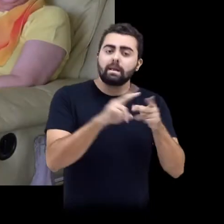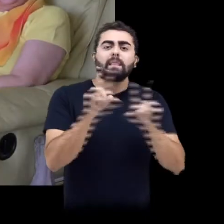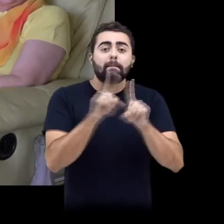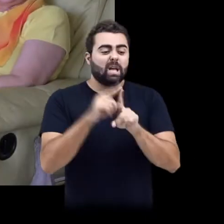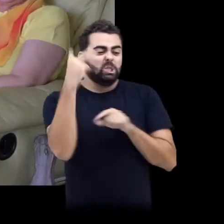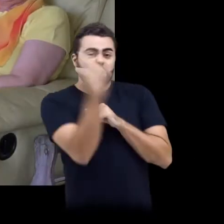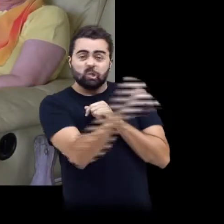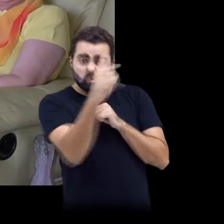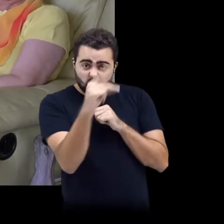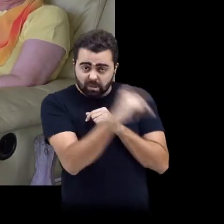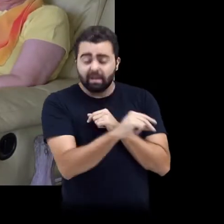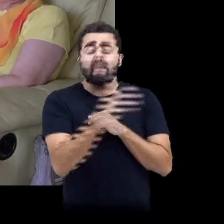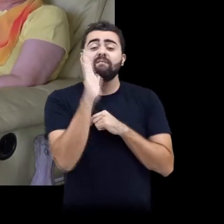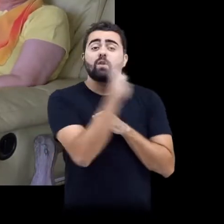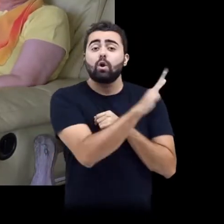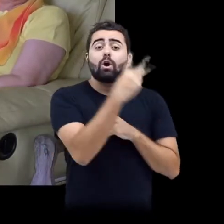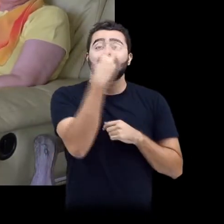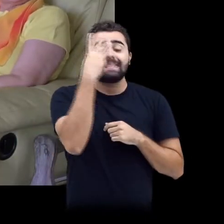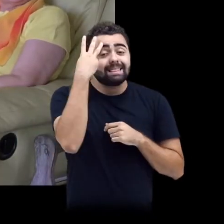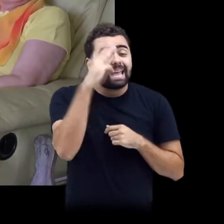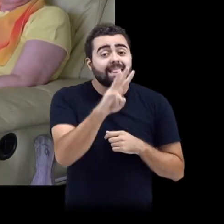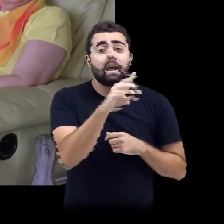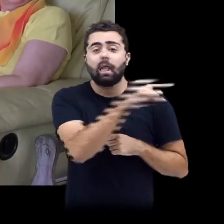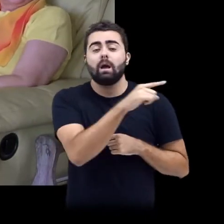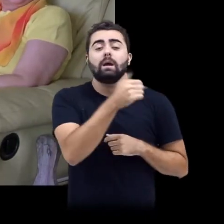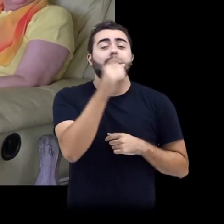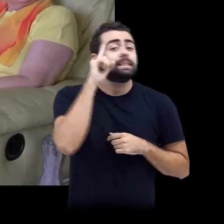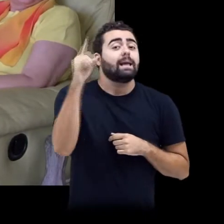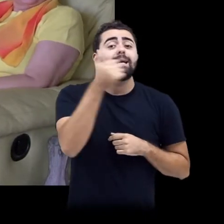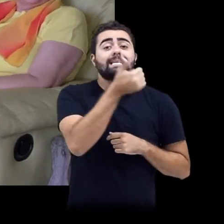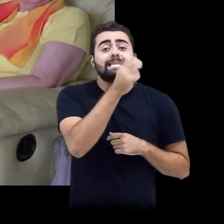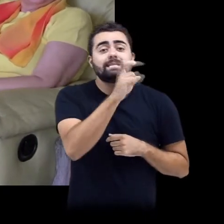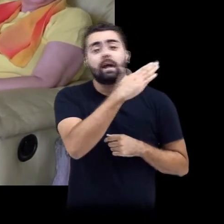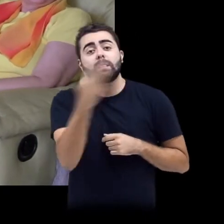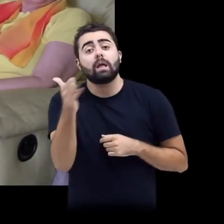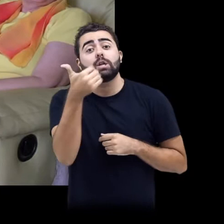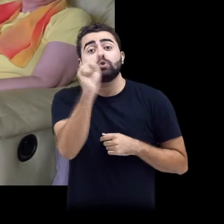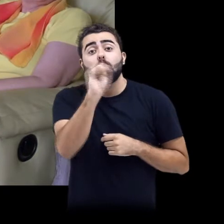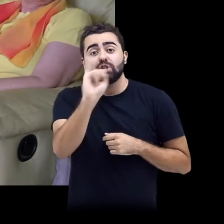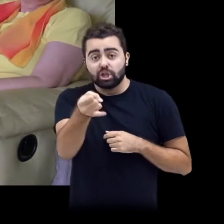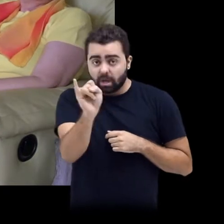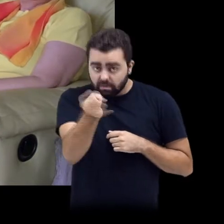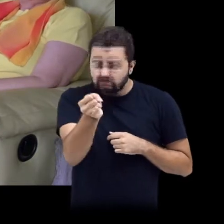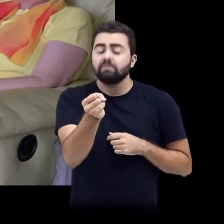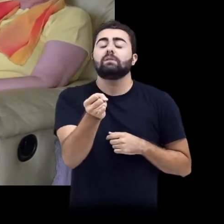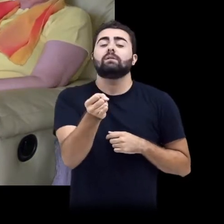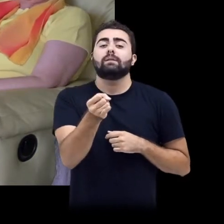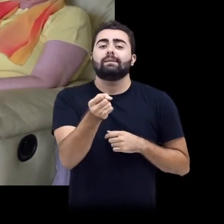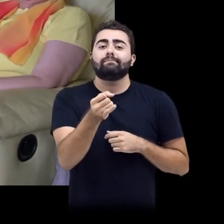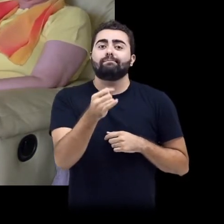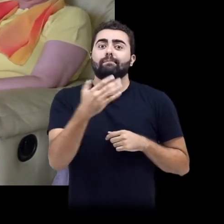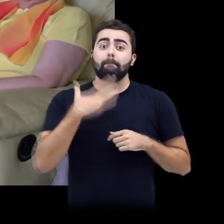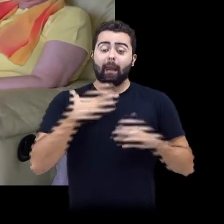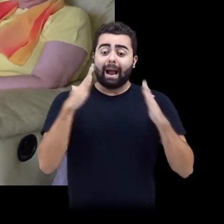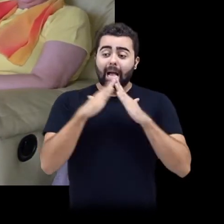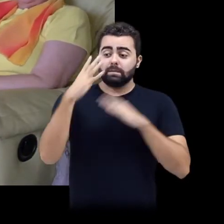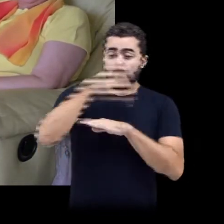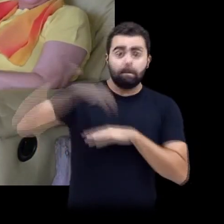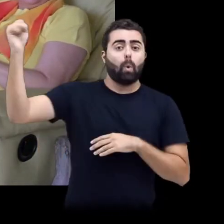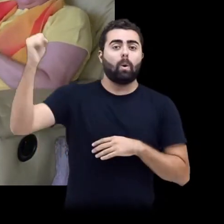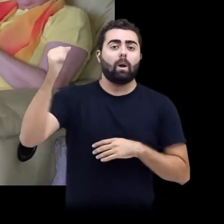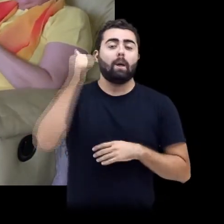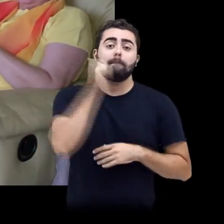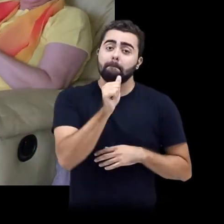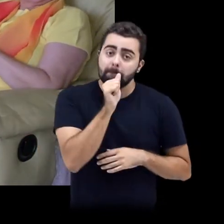do dia 15 ao dia 18 de janeiro. Eles pegaram a mãe lá em casa. Ela já tinha sido solta essa... E